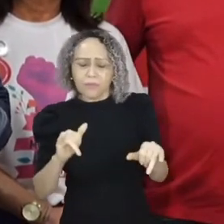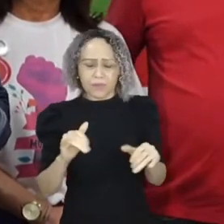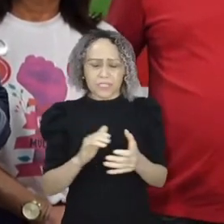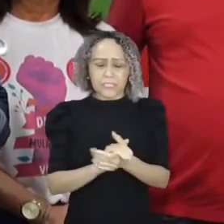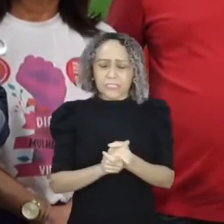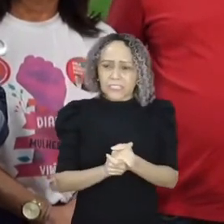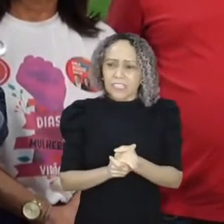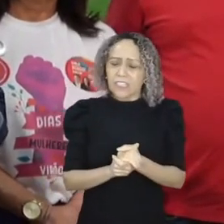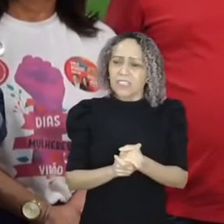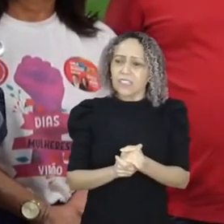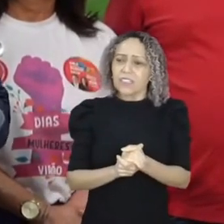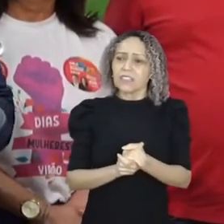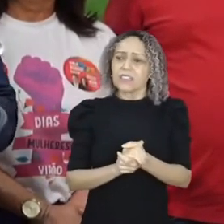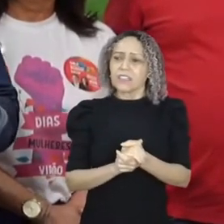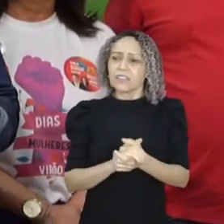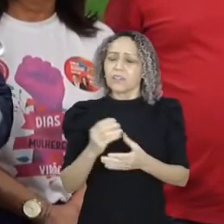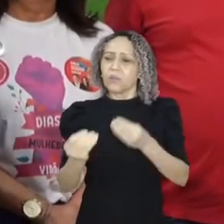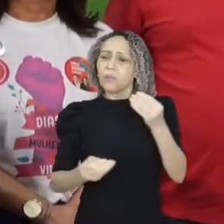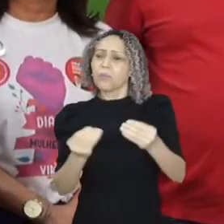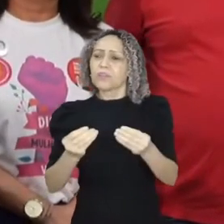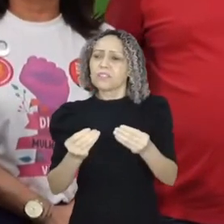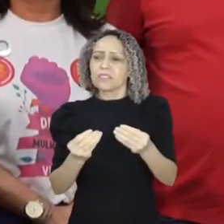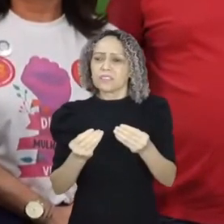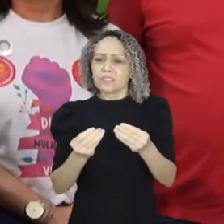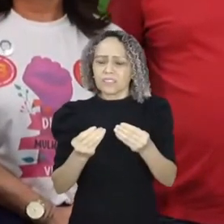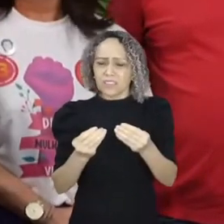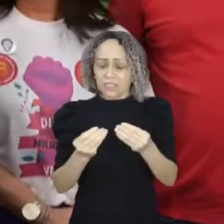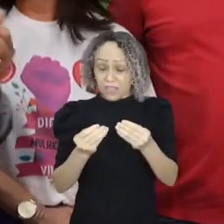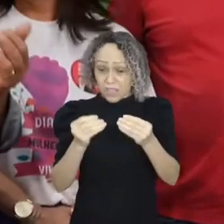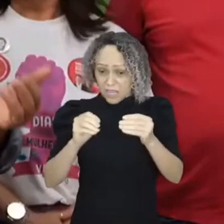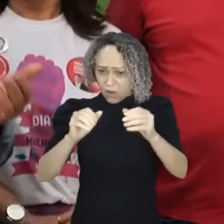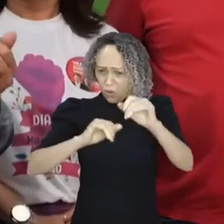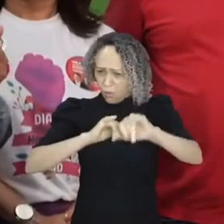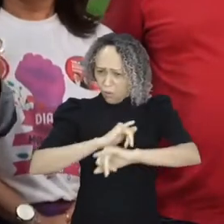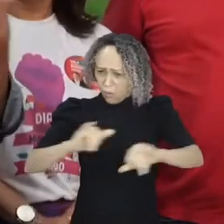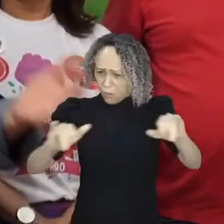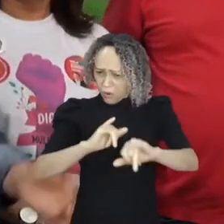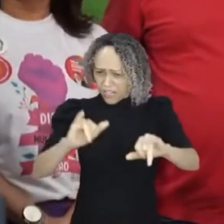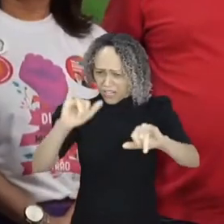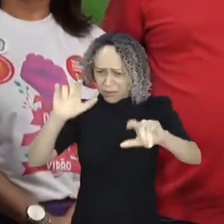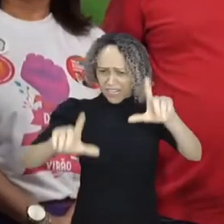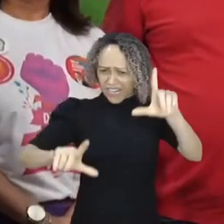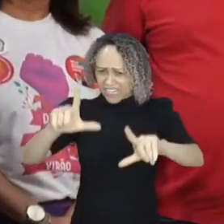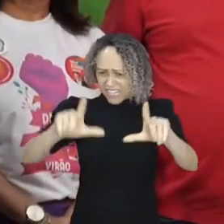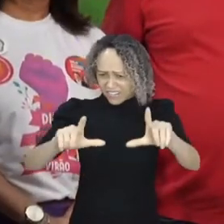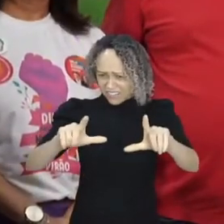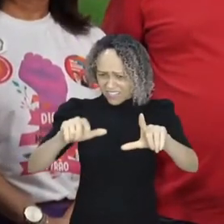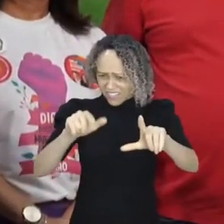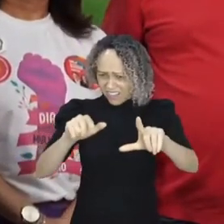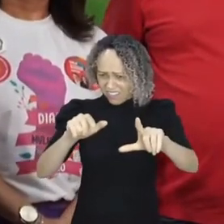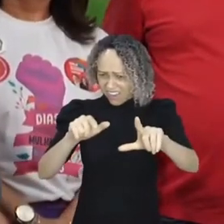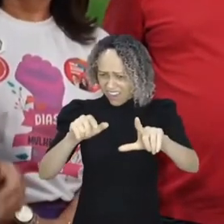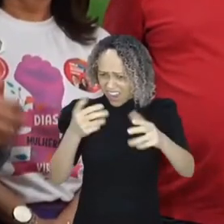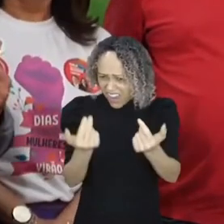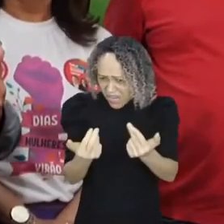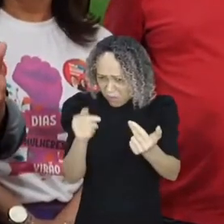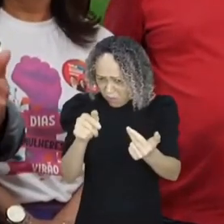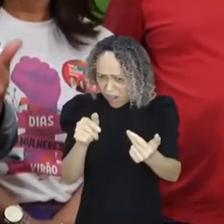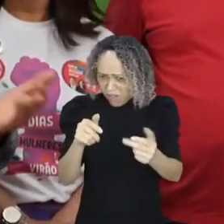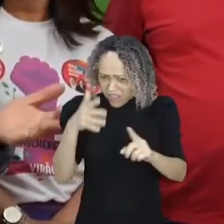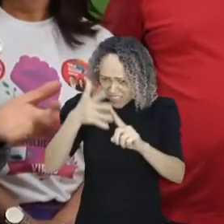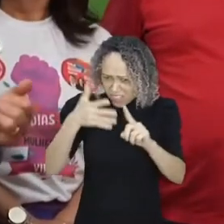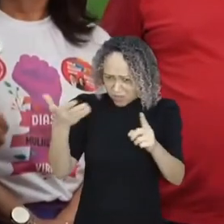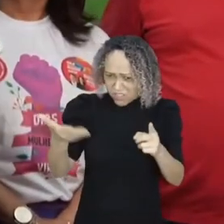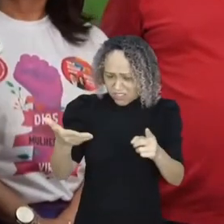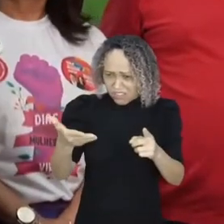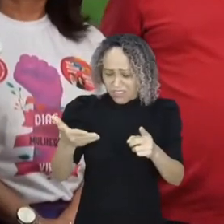humana. O tom da campanha na televisão vai ser esse? Deixa eu te falar, eu não assisto programa. É porque